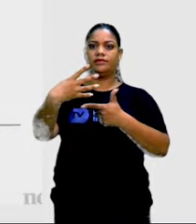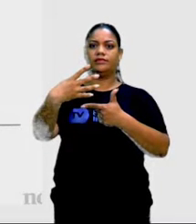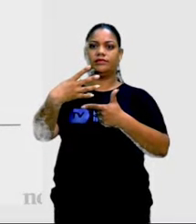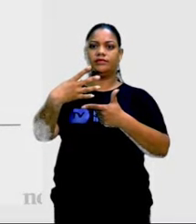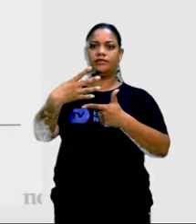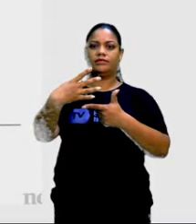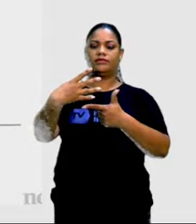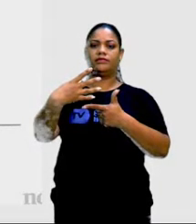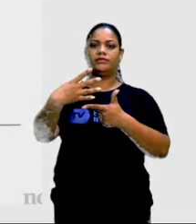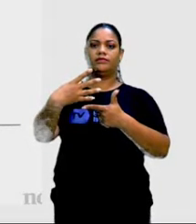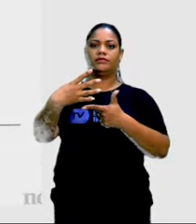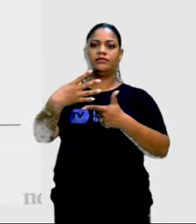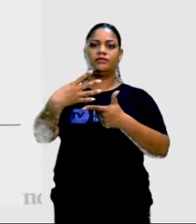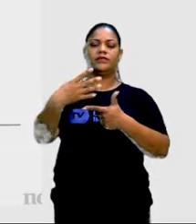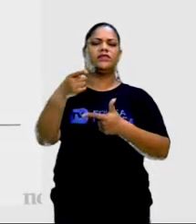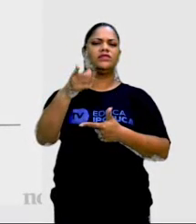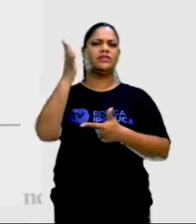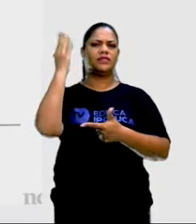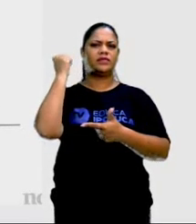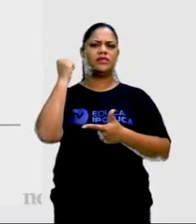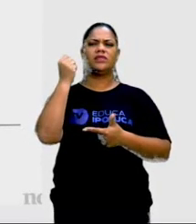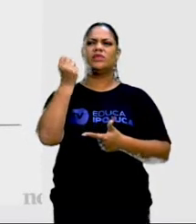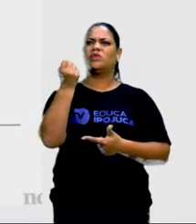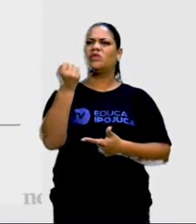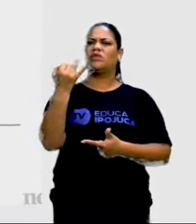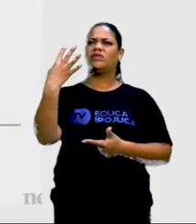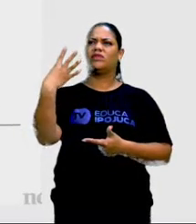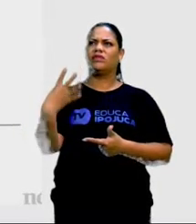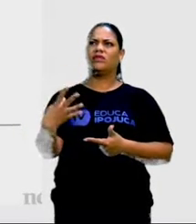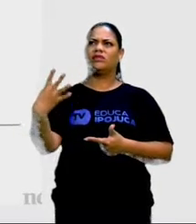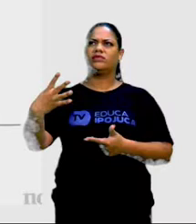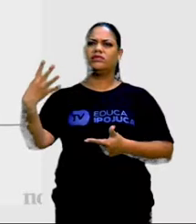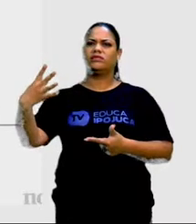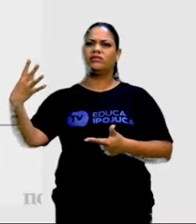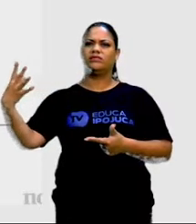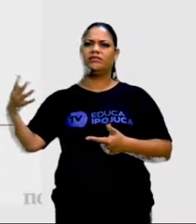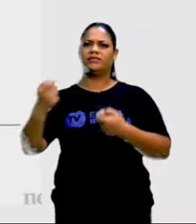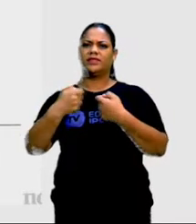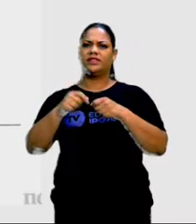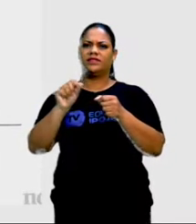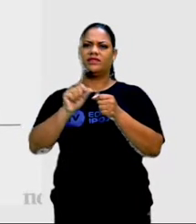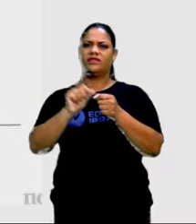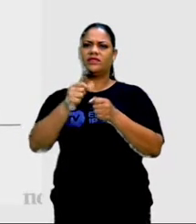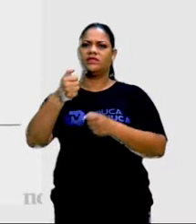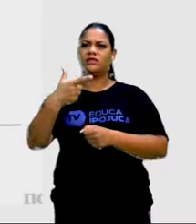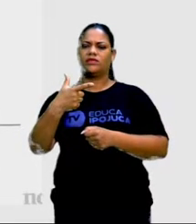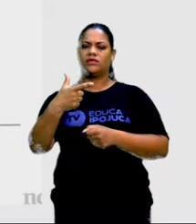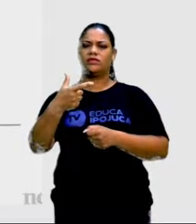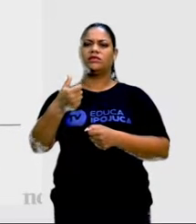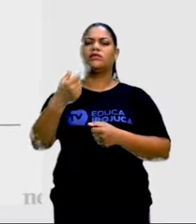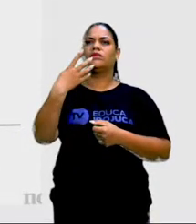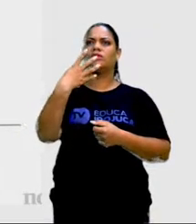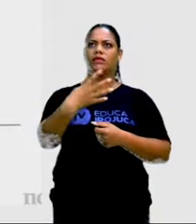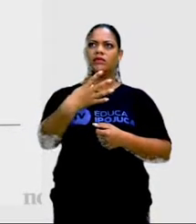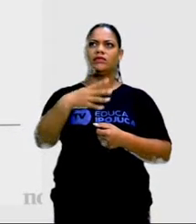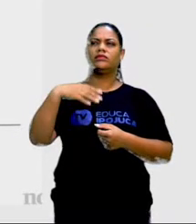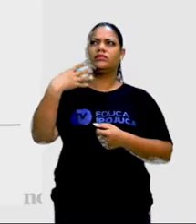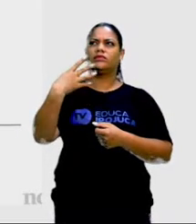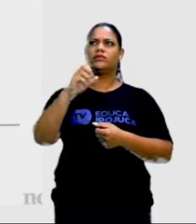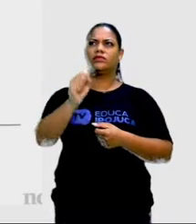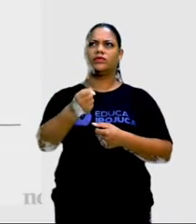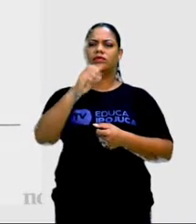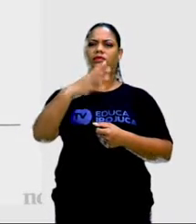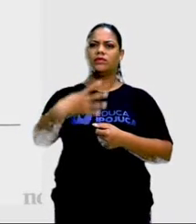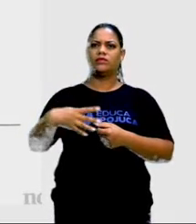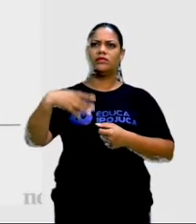vezes você não compreende. Só você contar. Quantos de 4 eu vou precisar para fazer 12? Eu vou 4 mais 4, 8